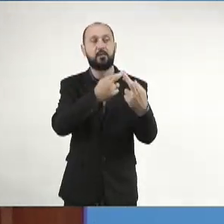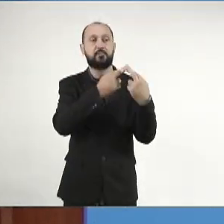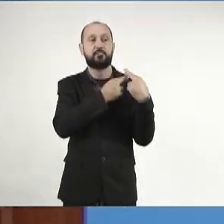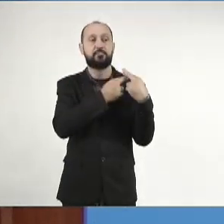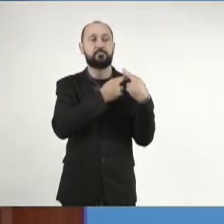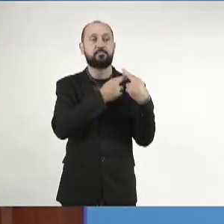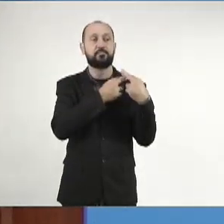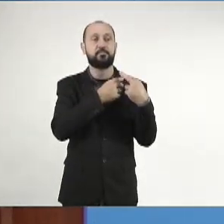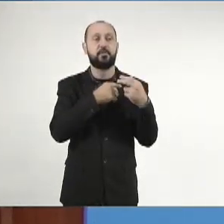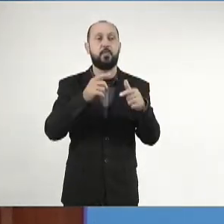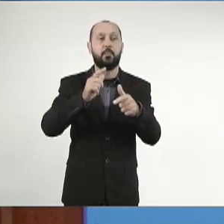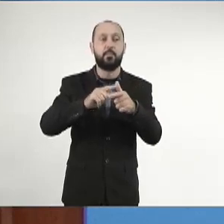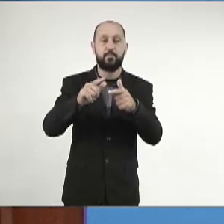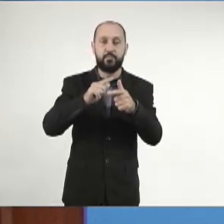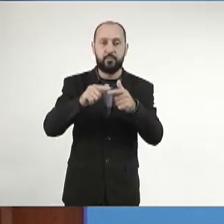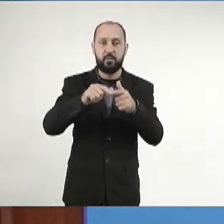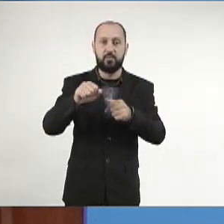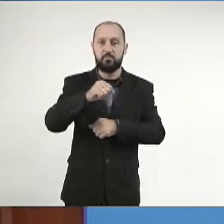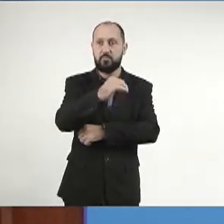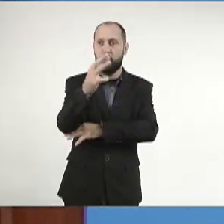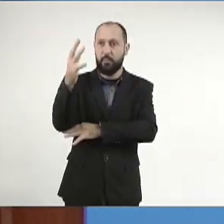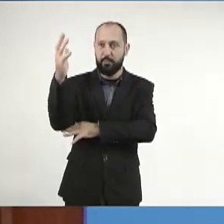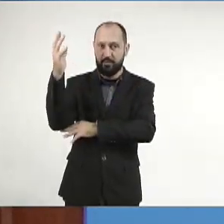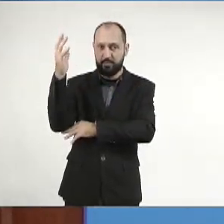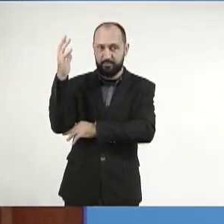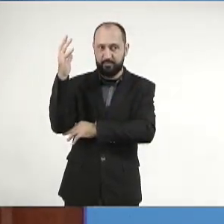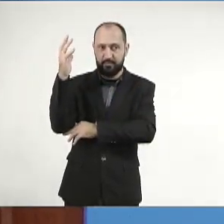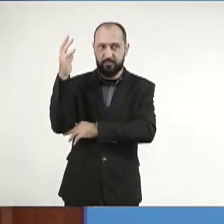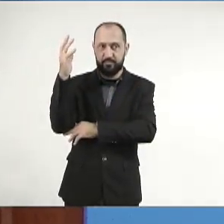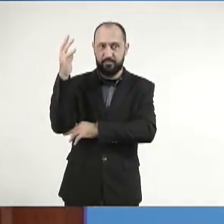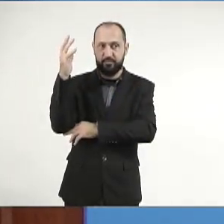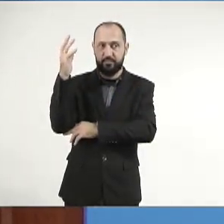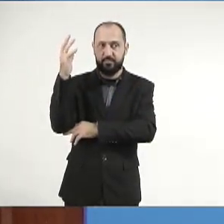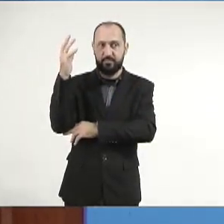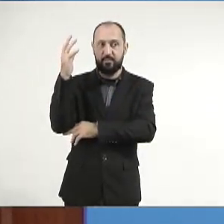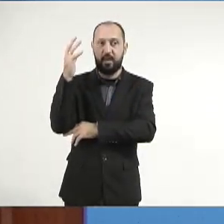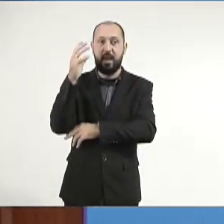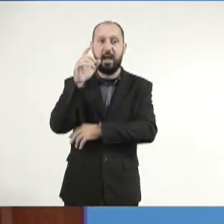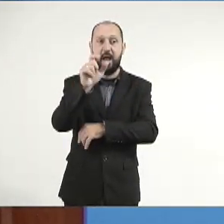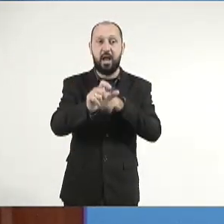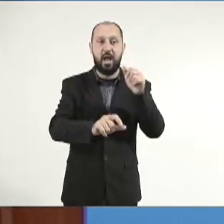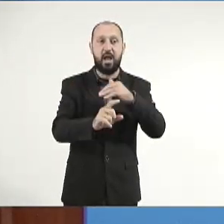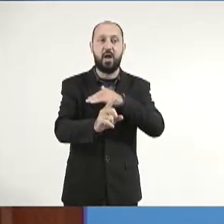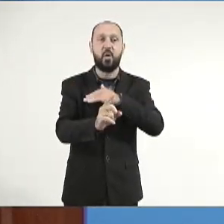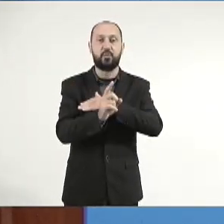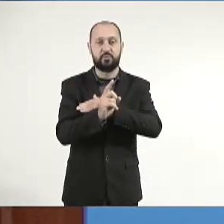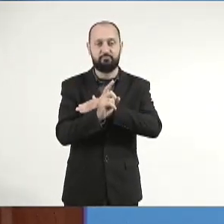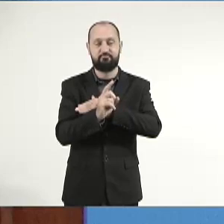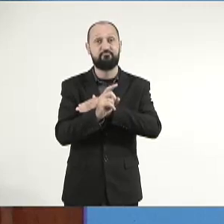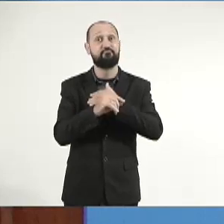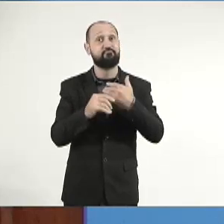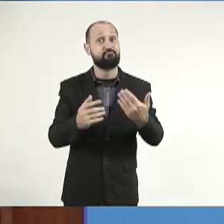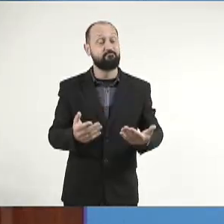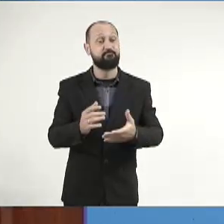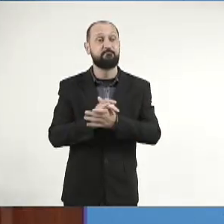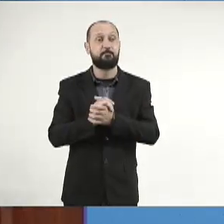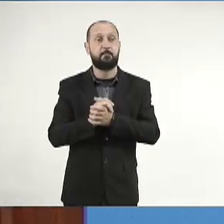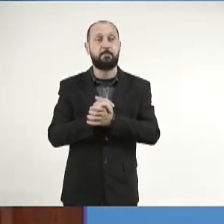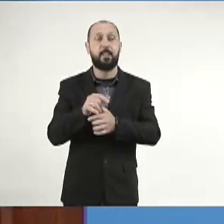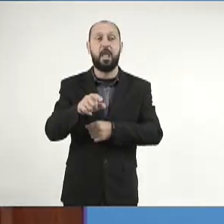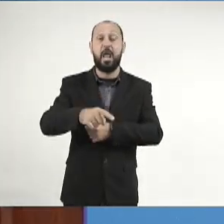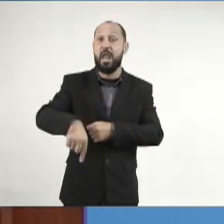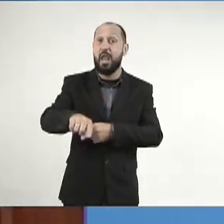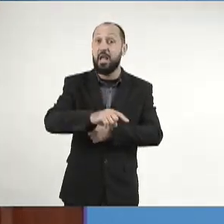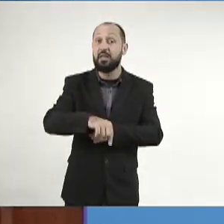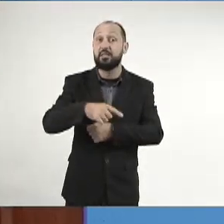responsabilidade por dano ao meio ambiente, ao consumidor. Então, o